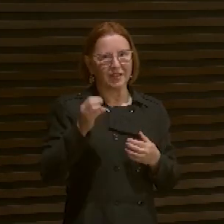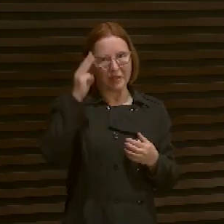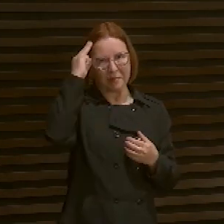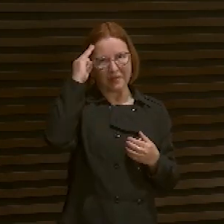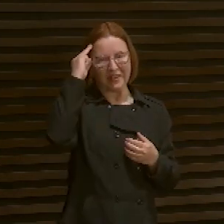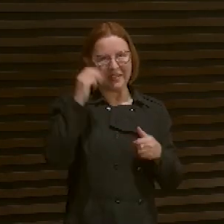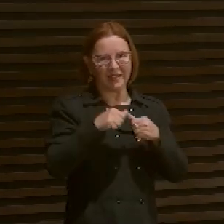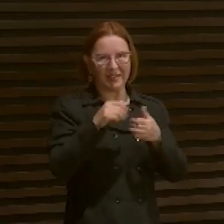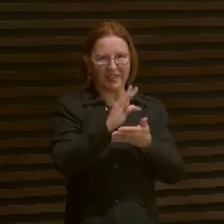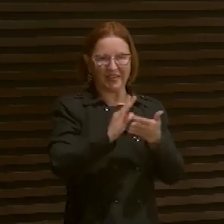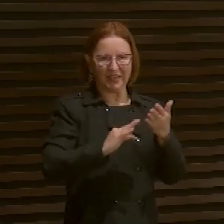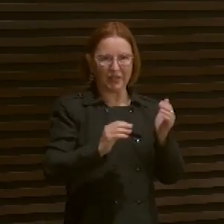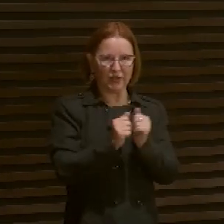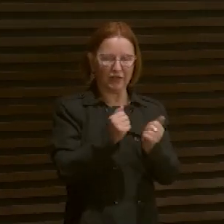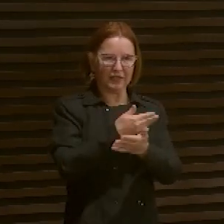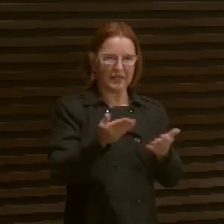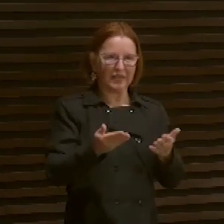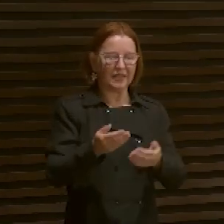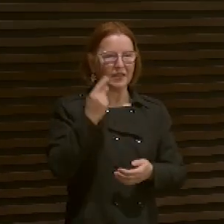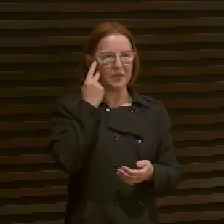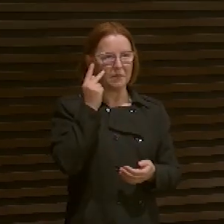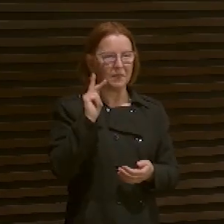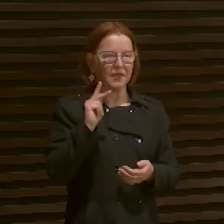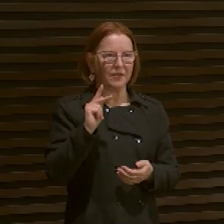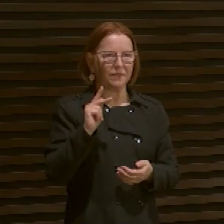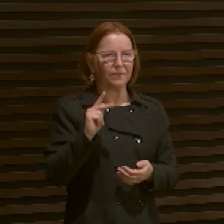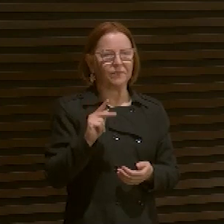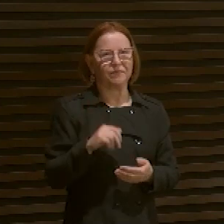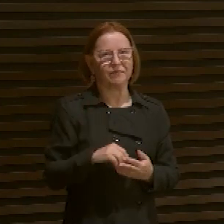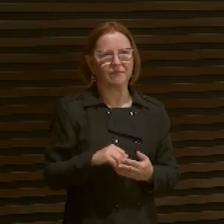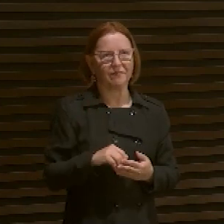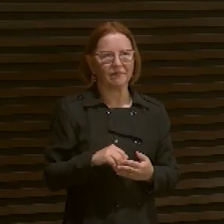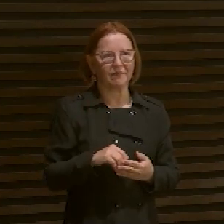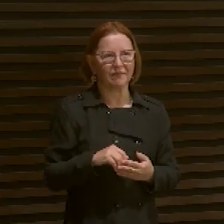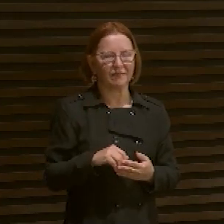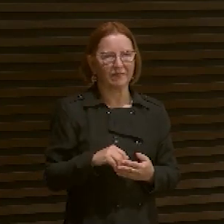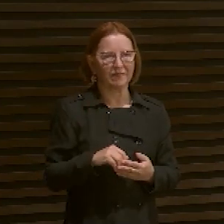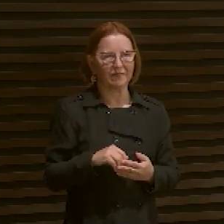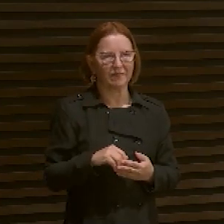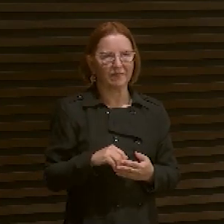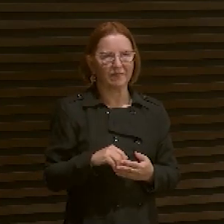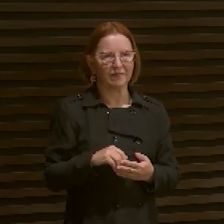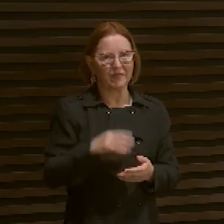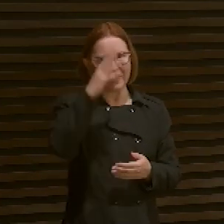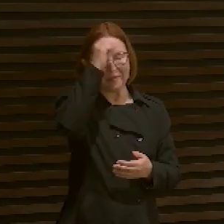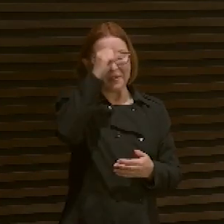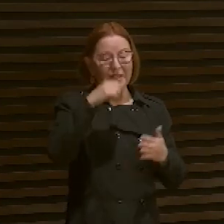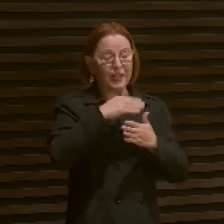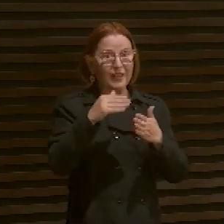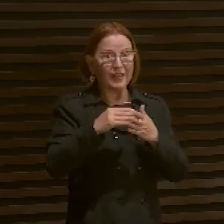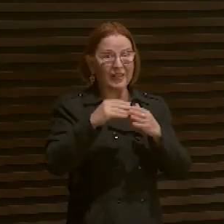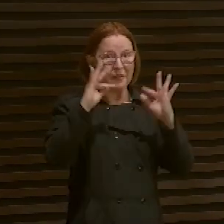irmãos, para a gente poder ser edificado por todas as maravilhas que aqui